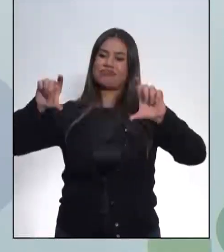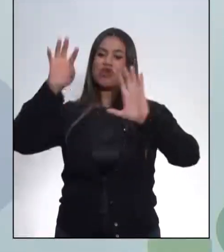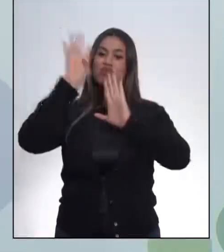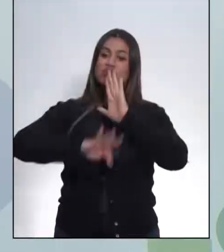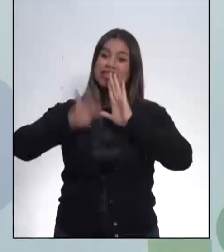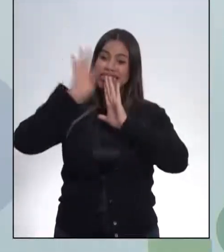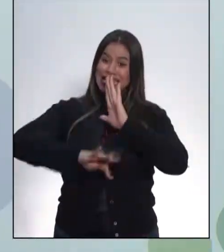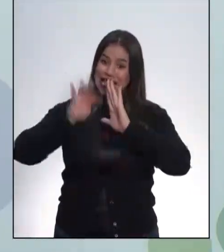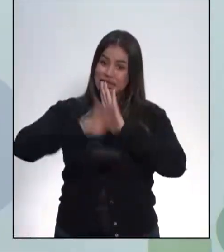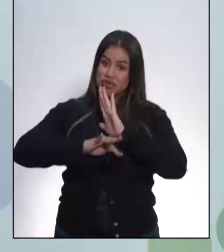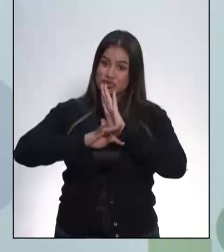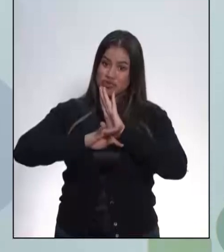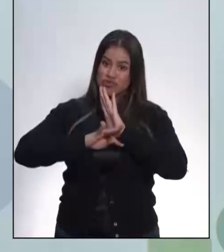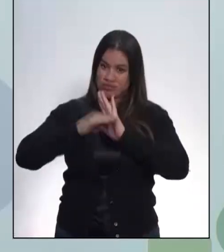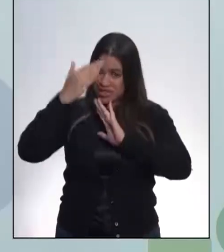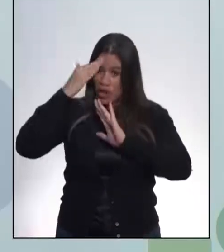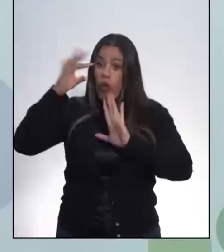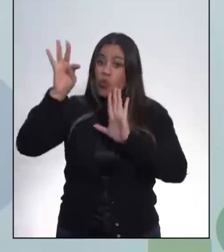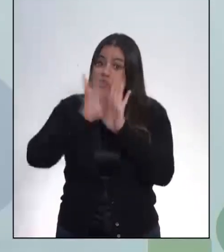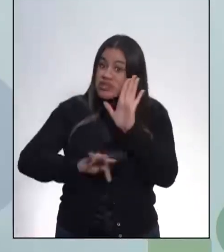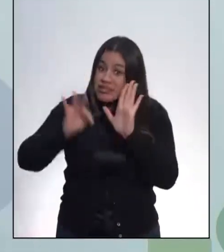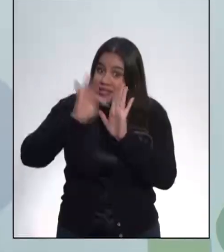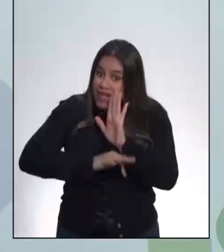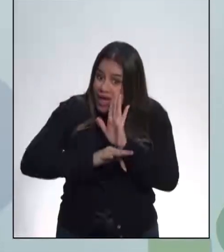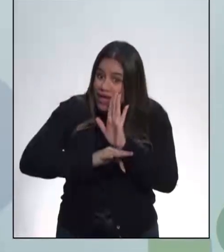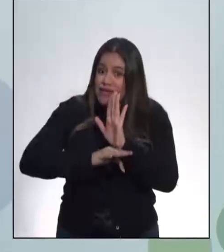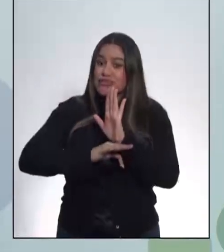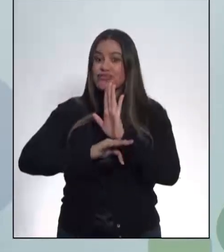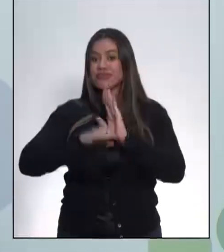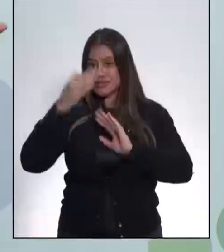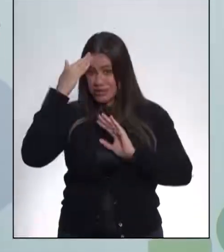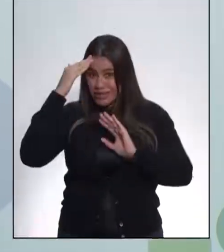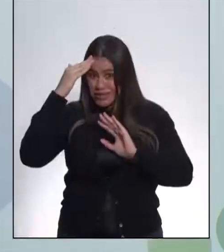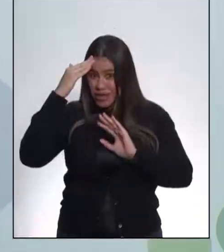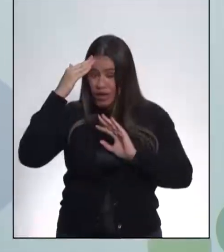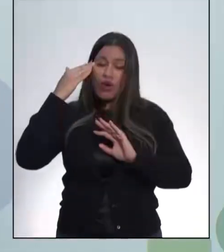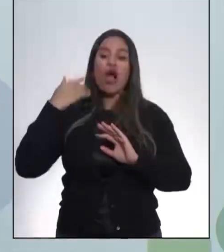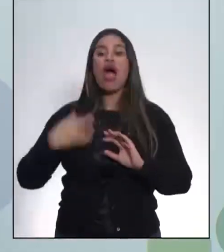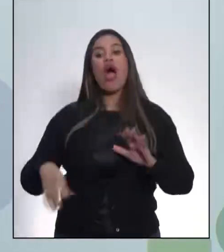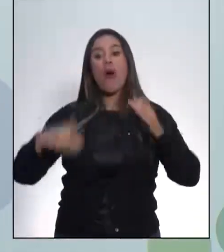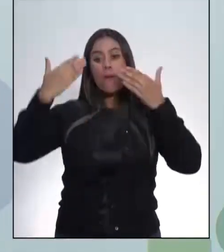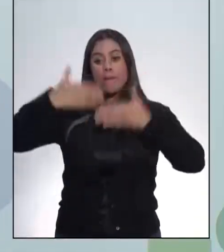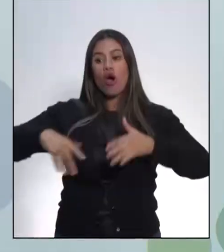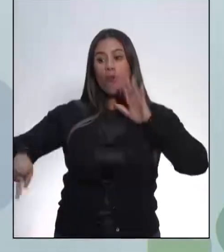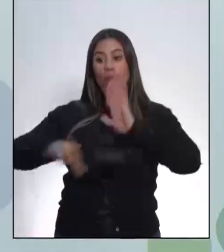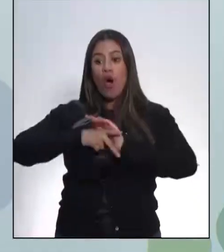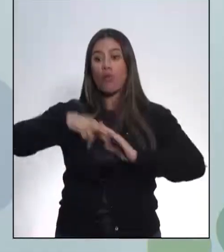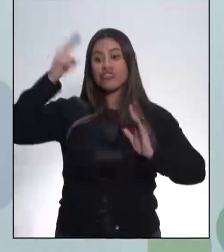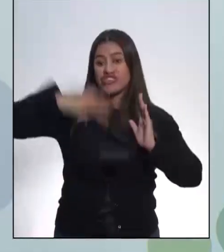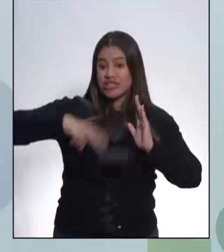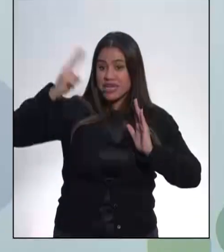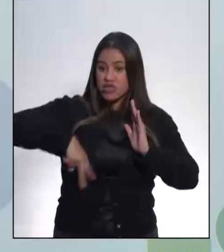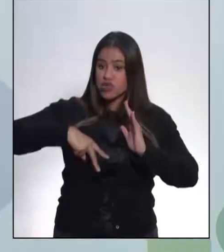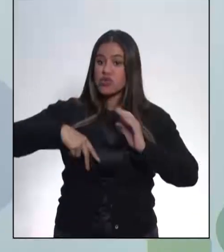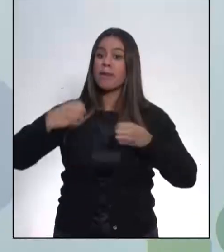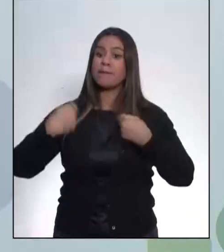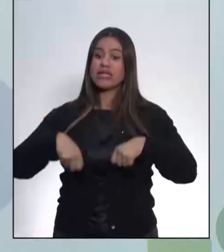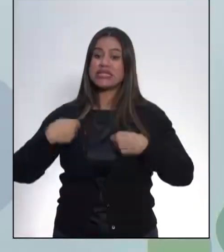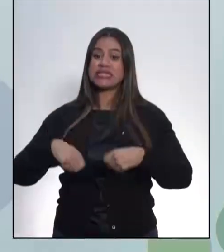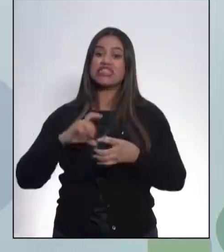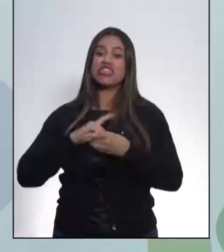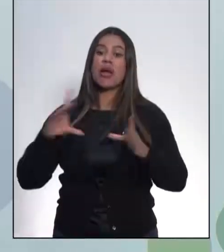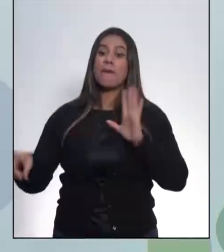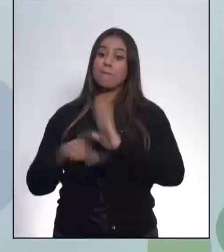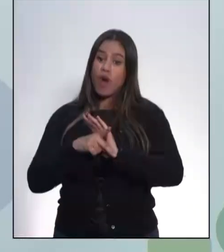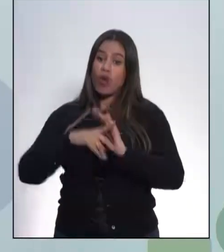sempre ao texto. Foi claro? Então você já percebeu que é uma prova de leitura. Você precisa desenvolver a dinâmica da sua leitura. Tudo